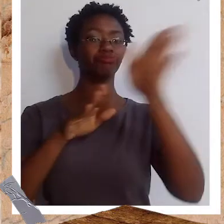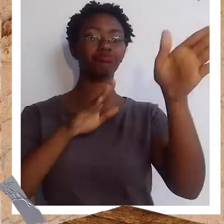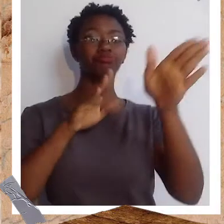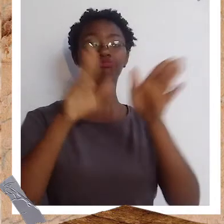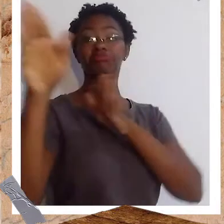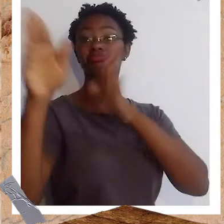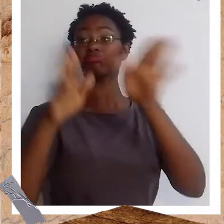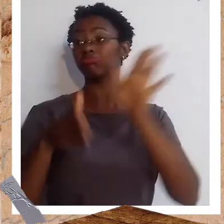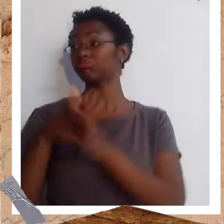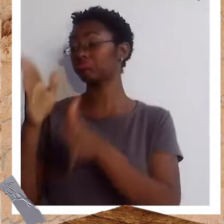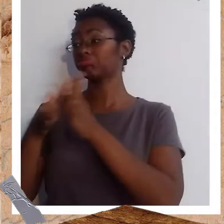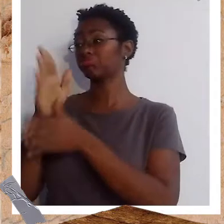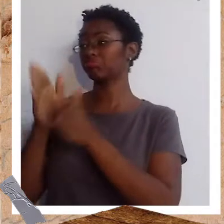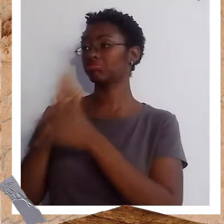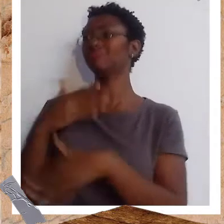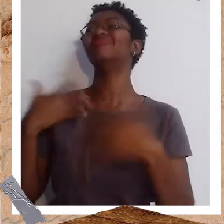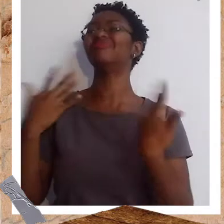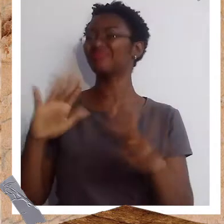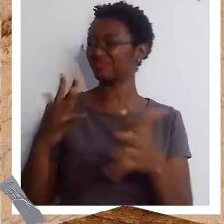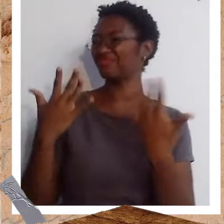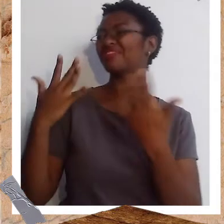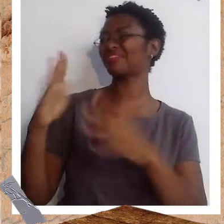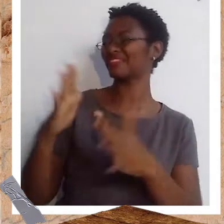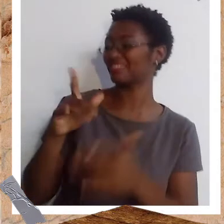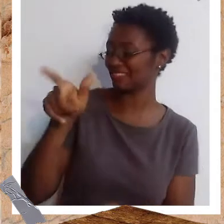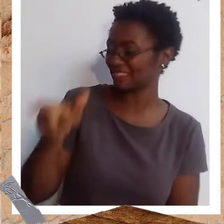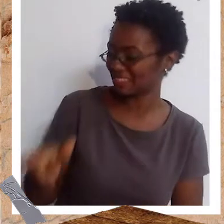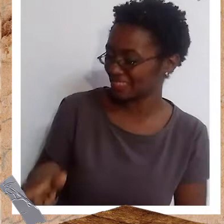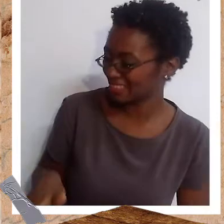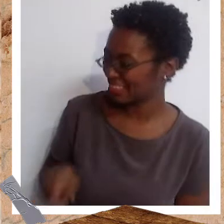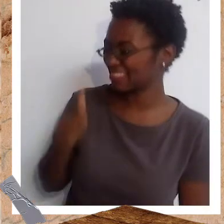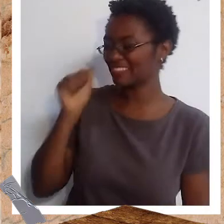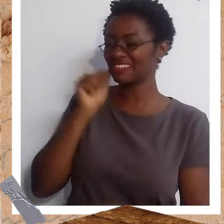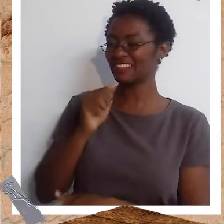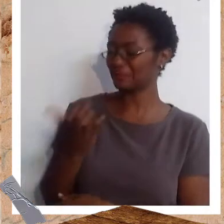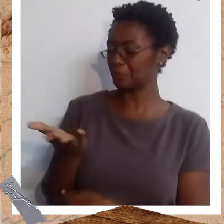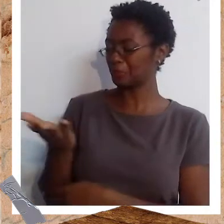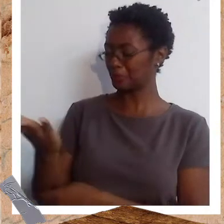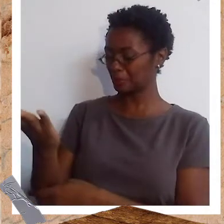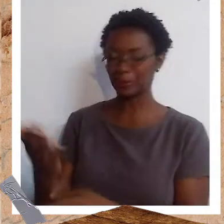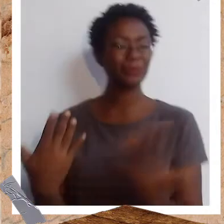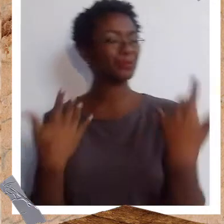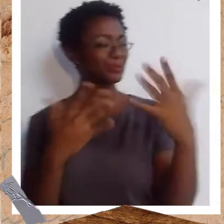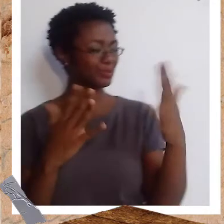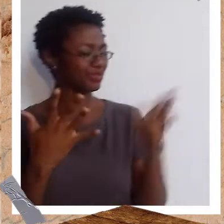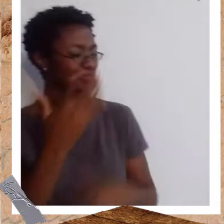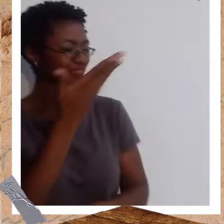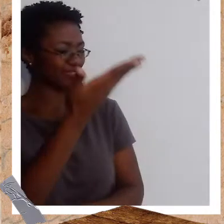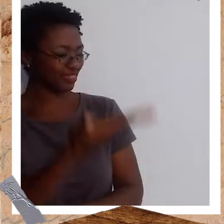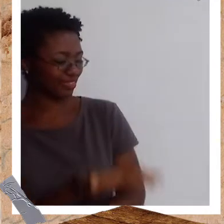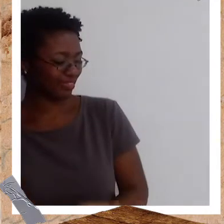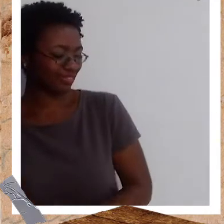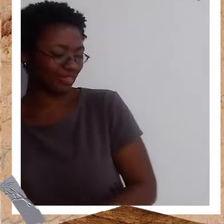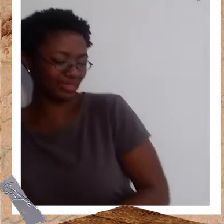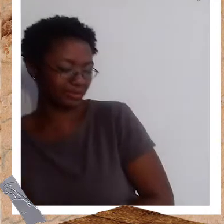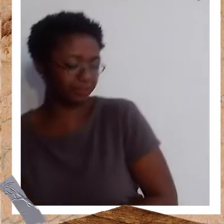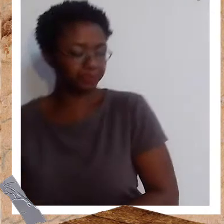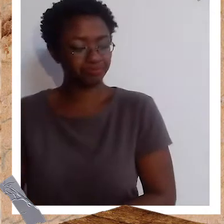Unidos. Salve ela, oh, salve ela,